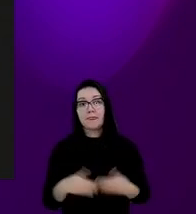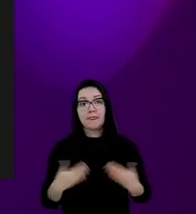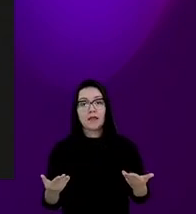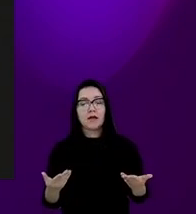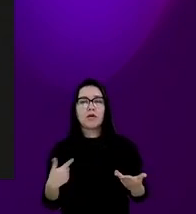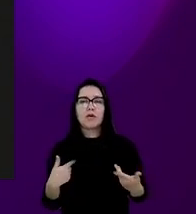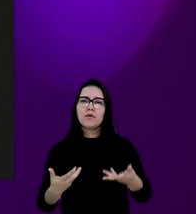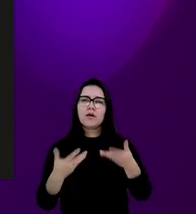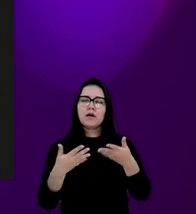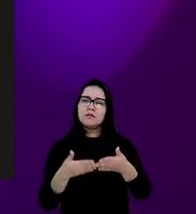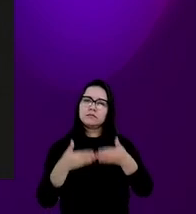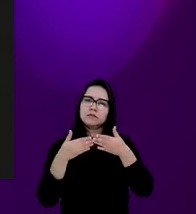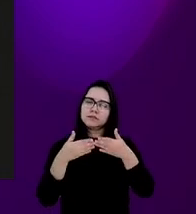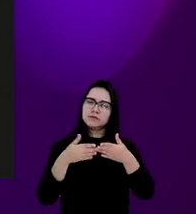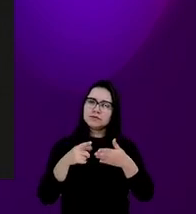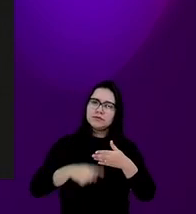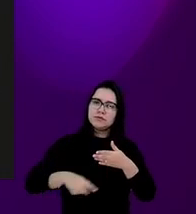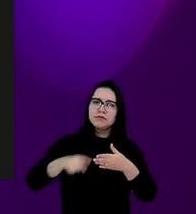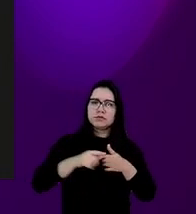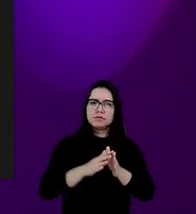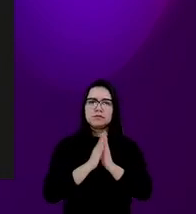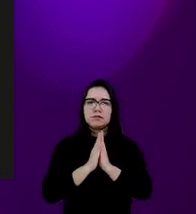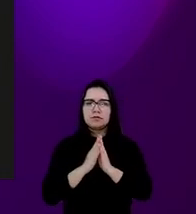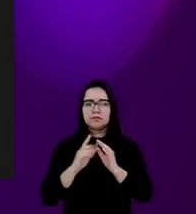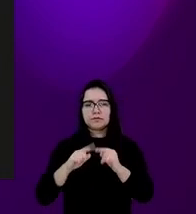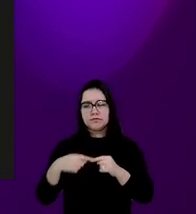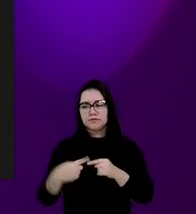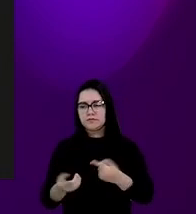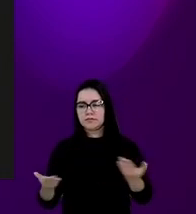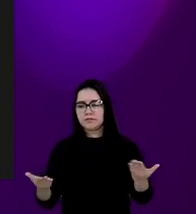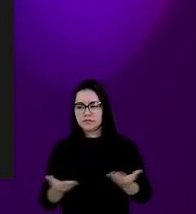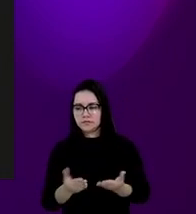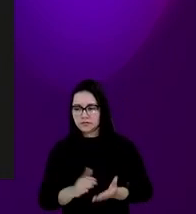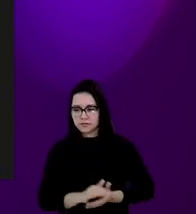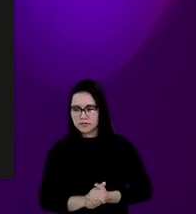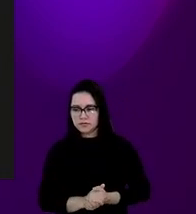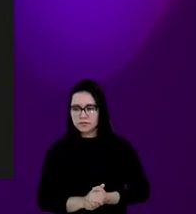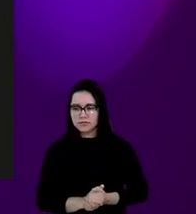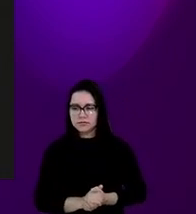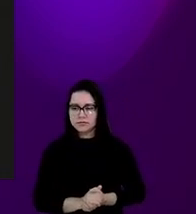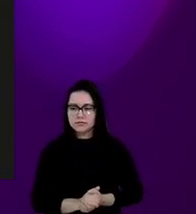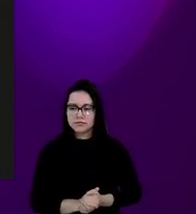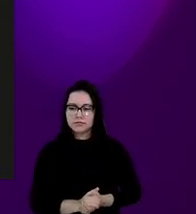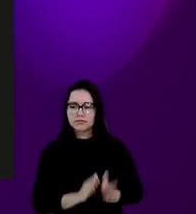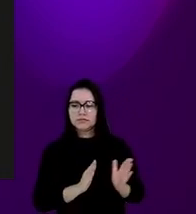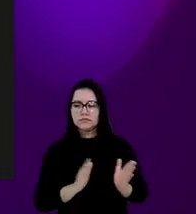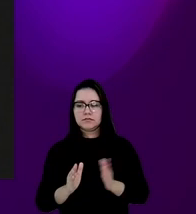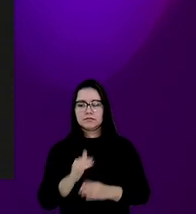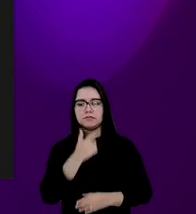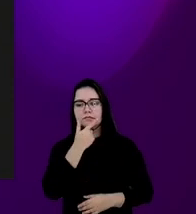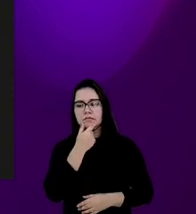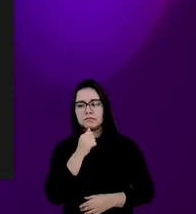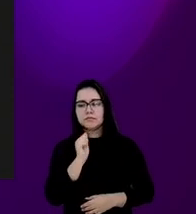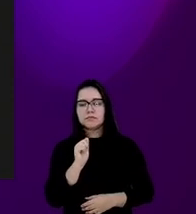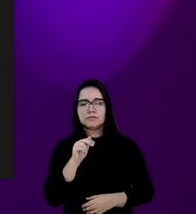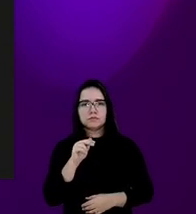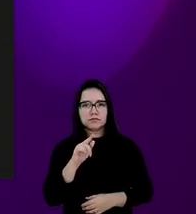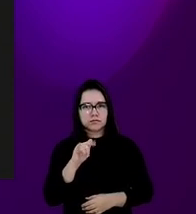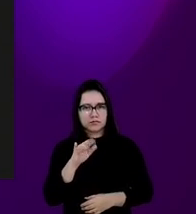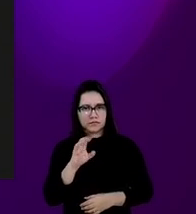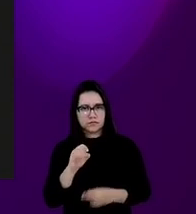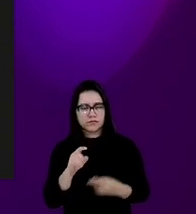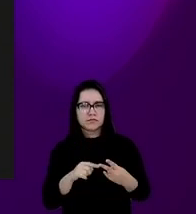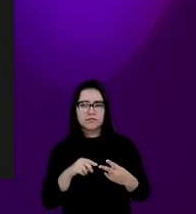pedir, nessa sequência, para organizar um pouco, para o Ângelo, para o Nelson e para o Luciano,